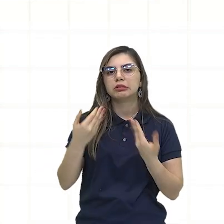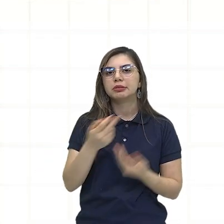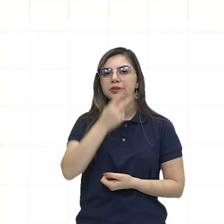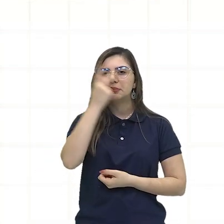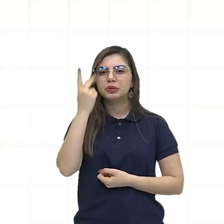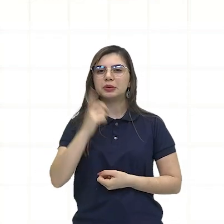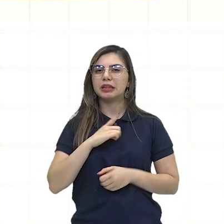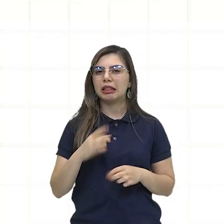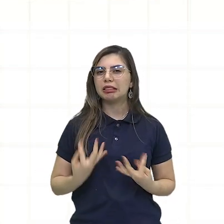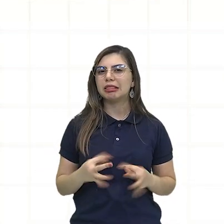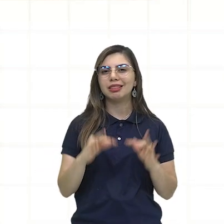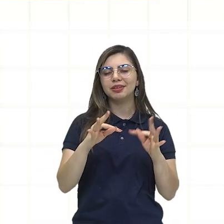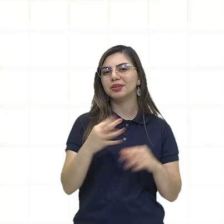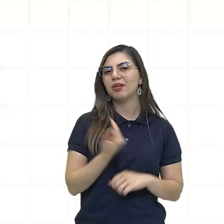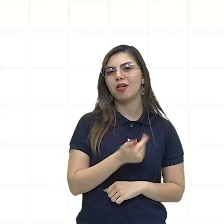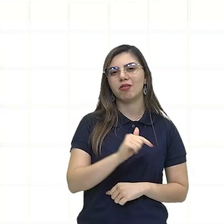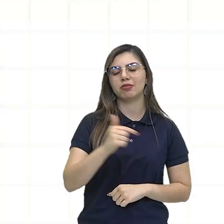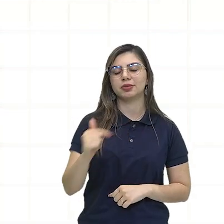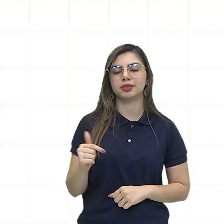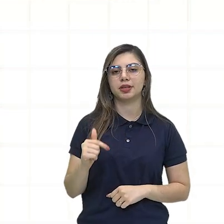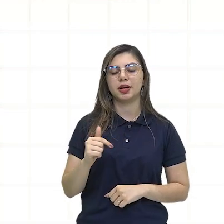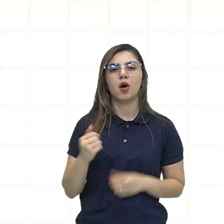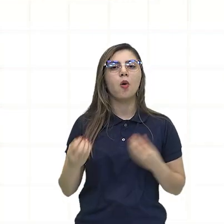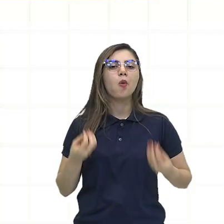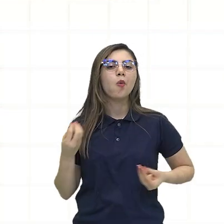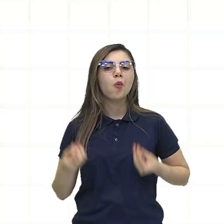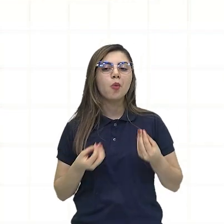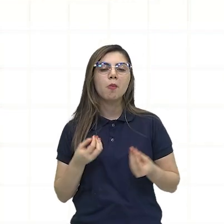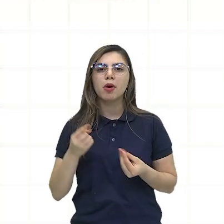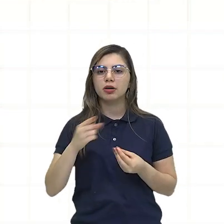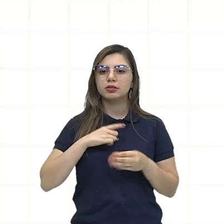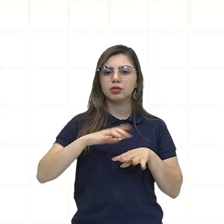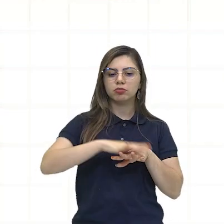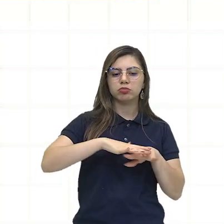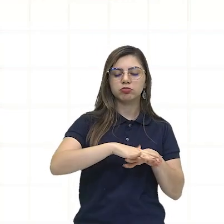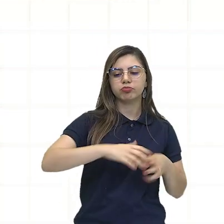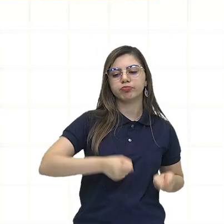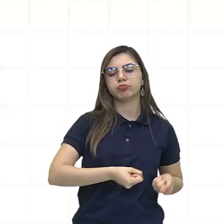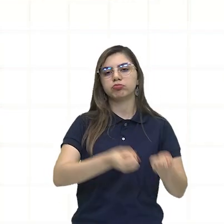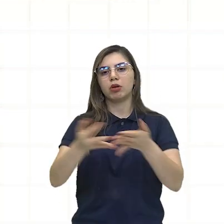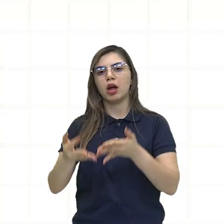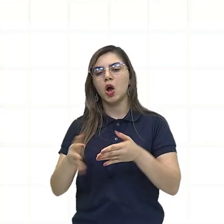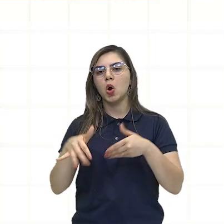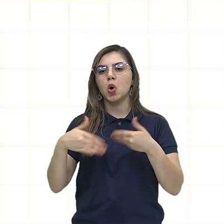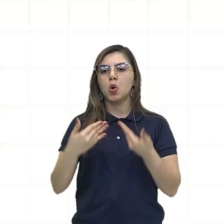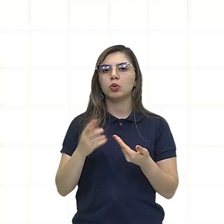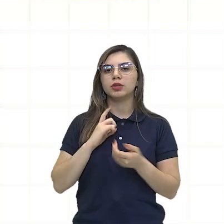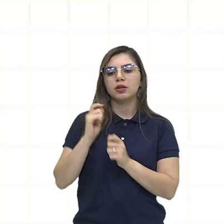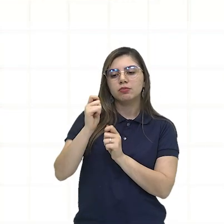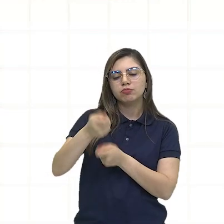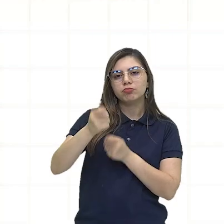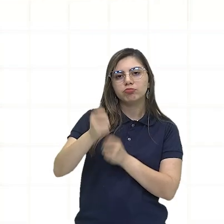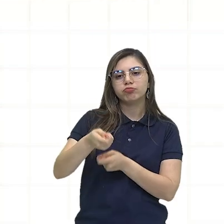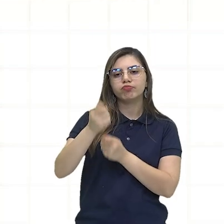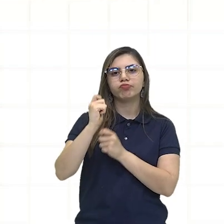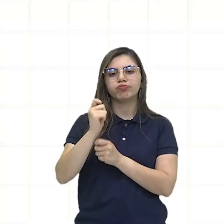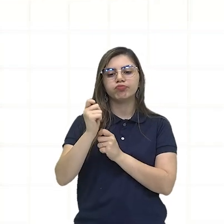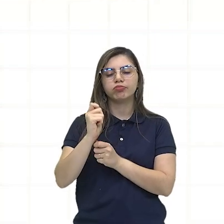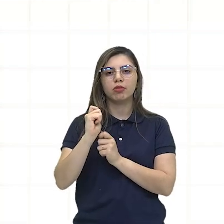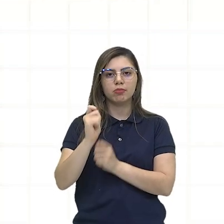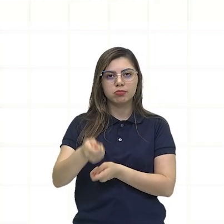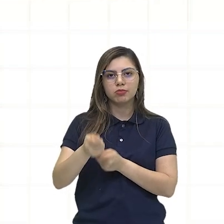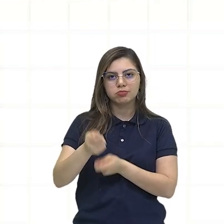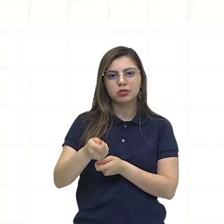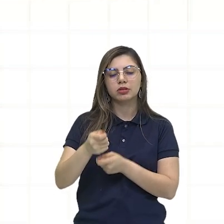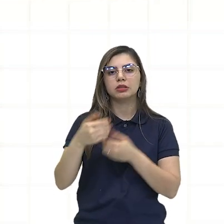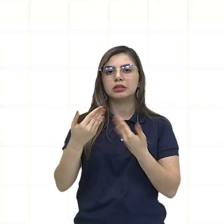utilizam tecnologias, eles vão ali na rede ou através de varas. Então, eles têm técnicas